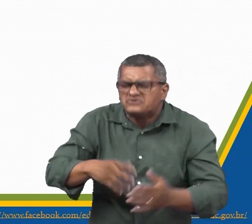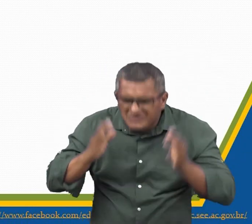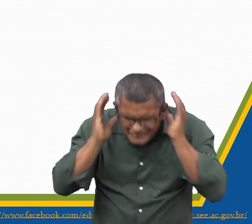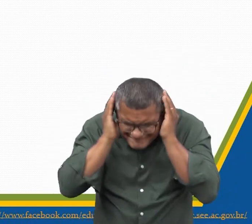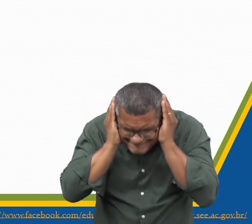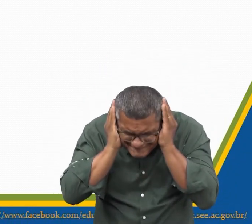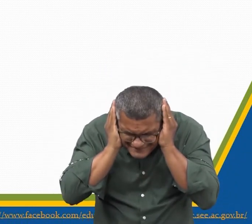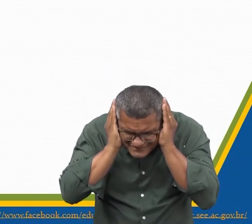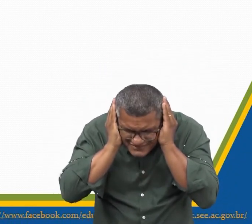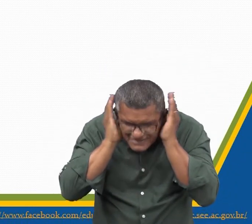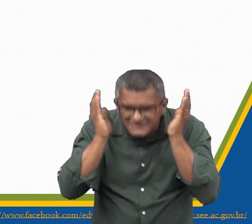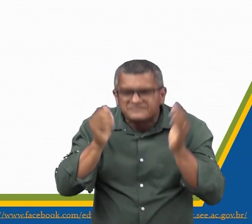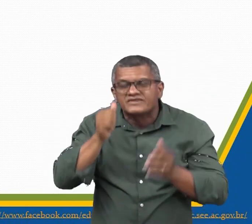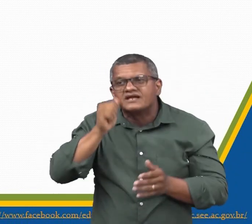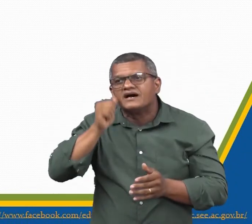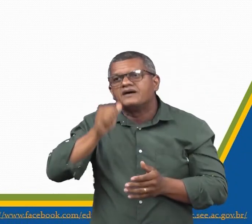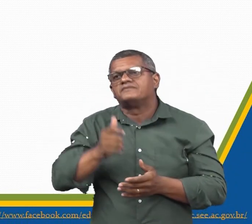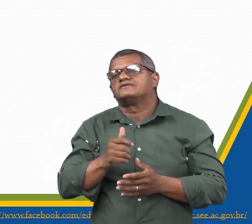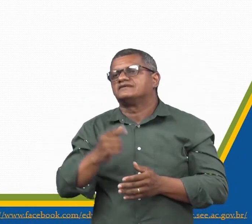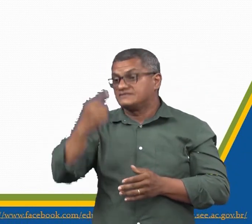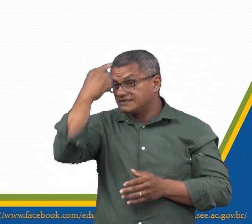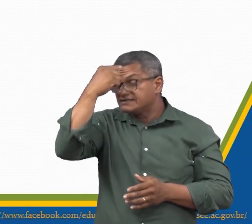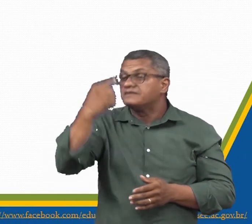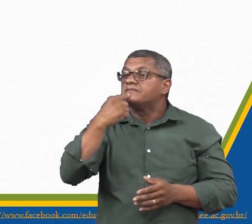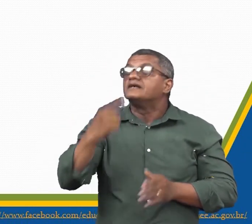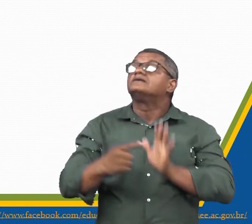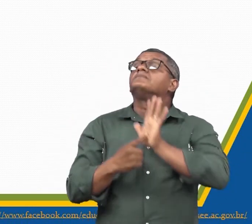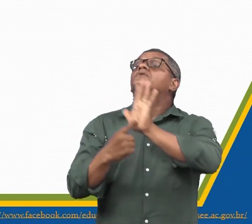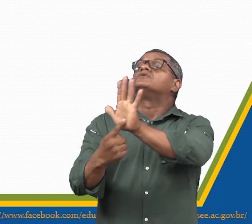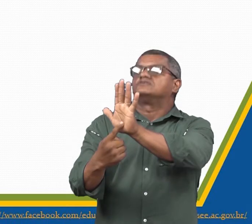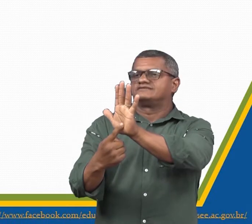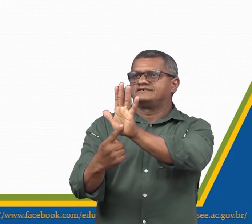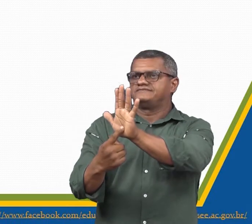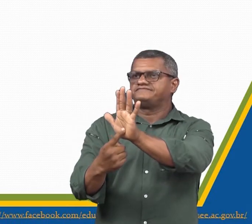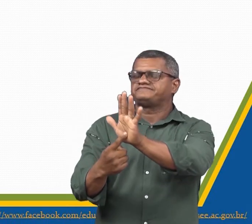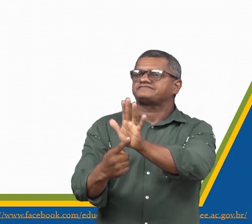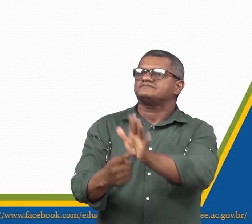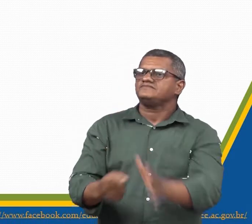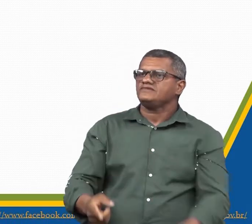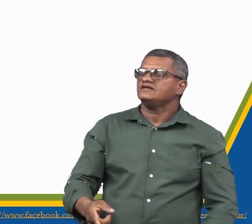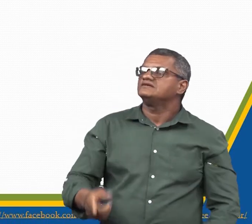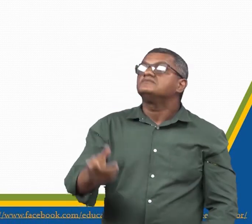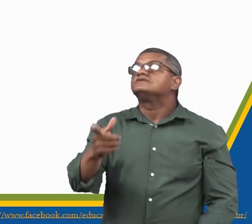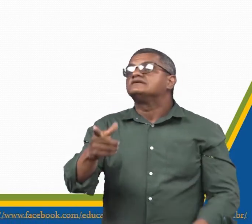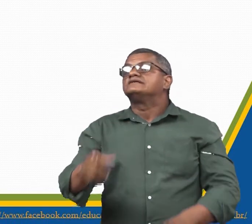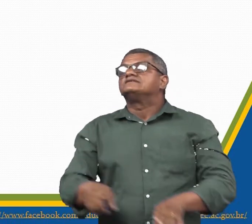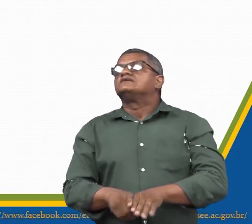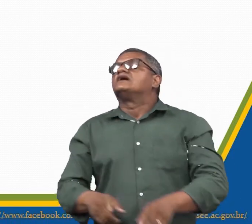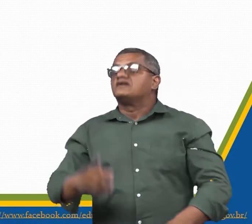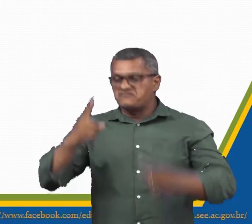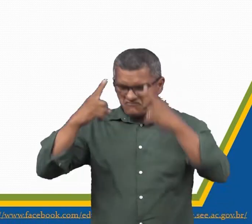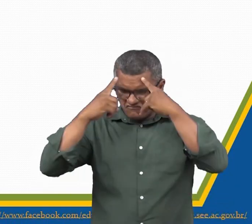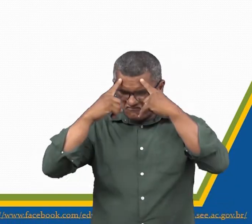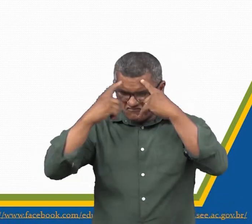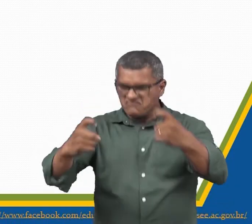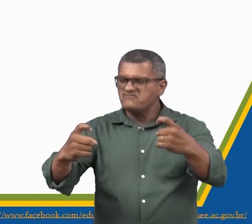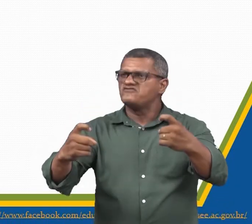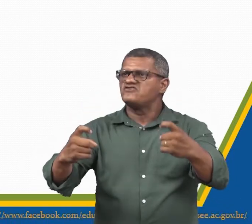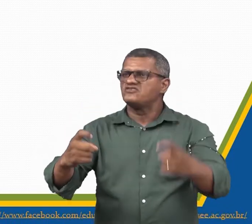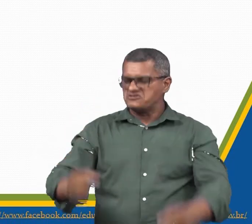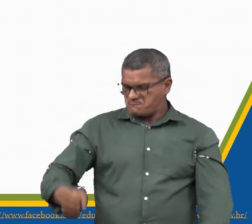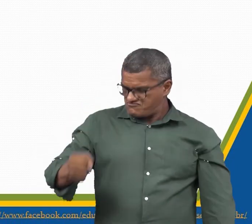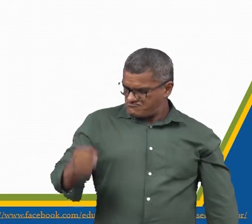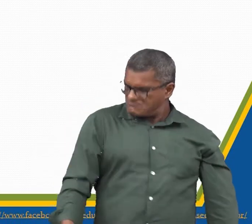nos ouvidos. Essa imagem, ela reflete o quê? Justamente uma situação de violência.